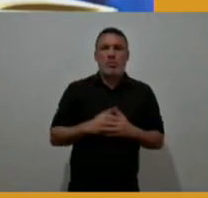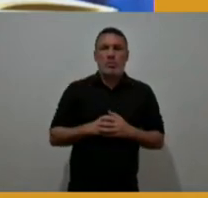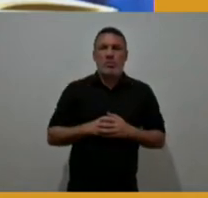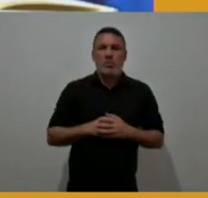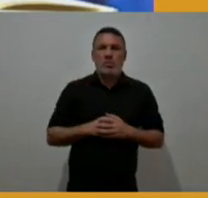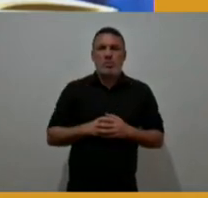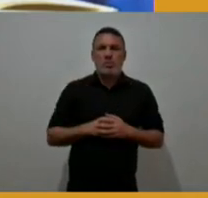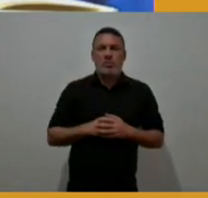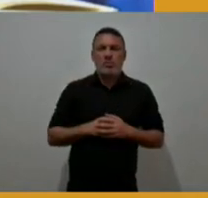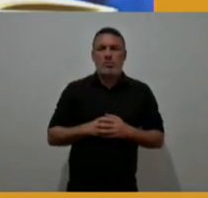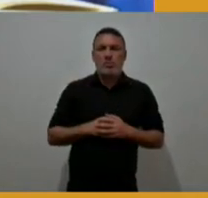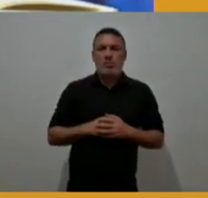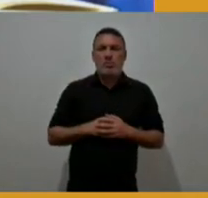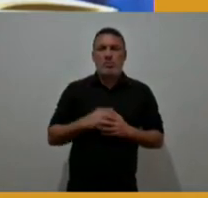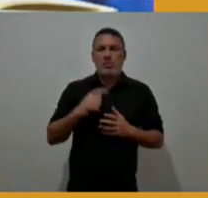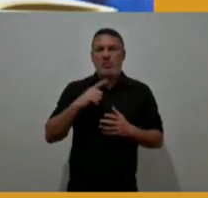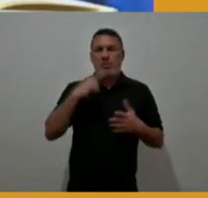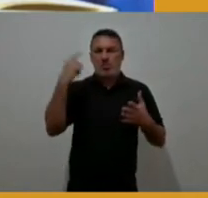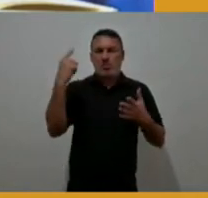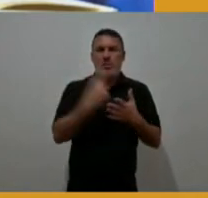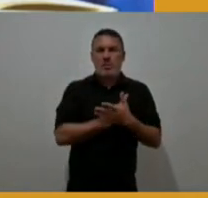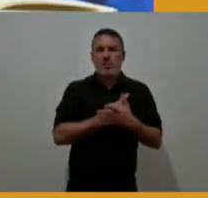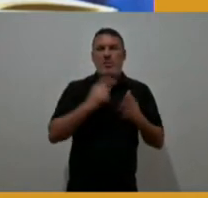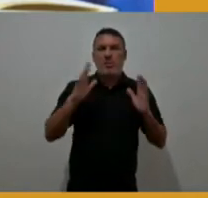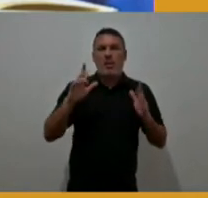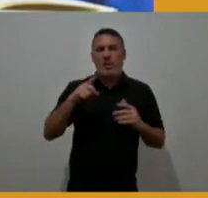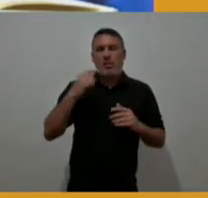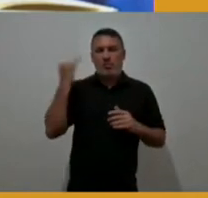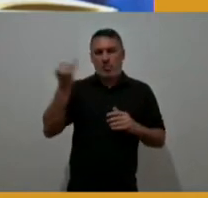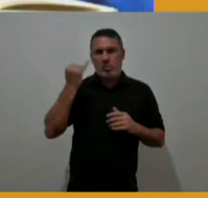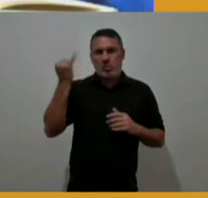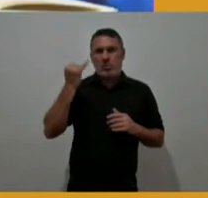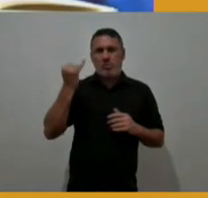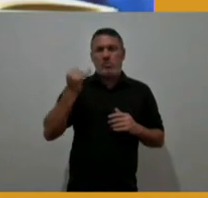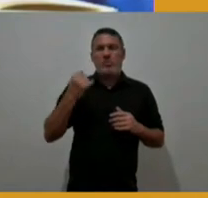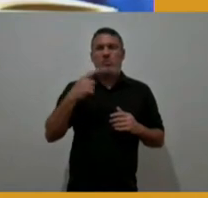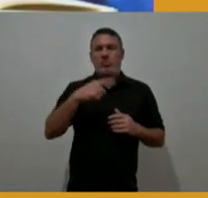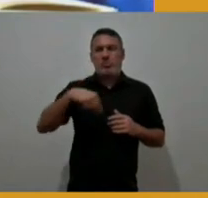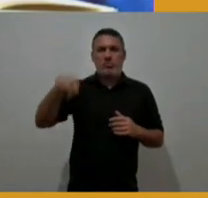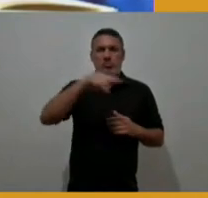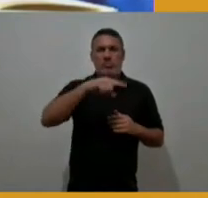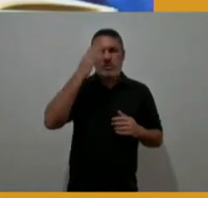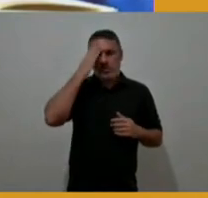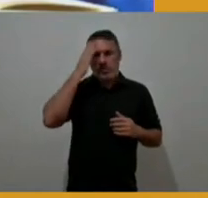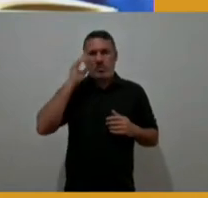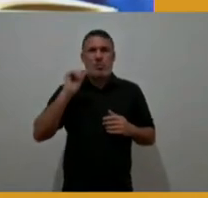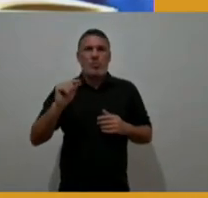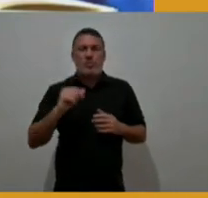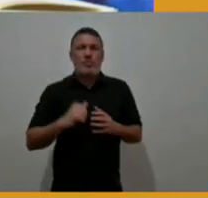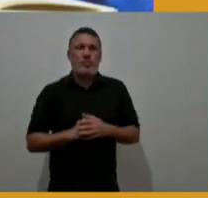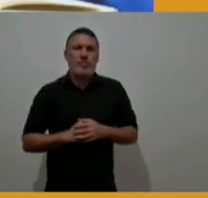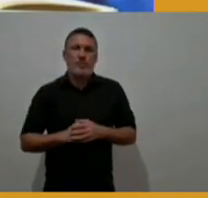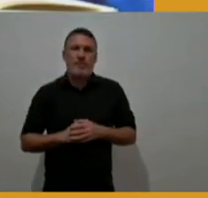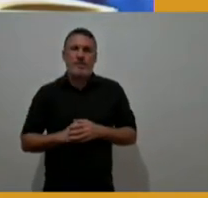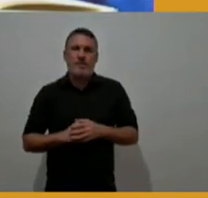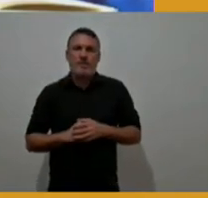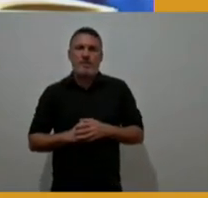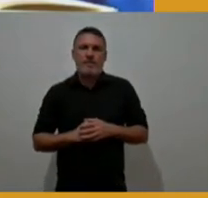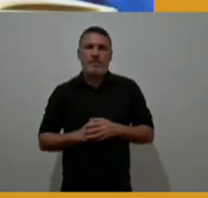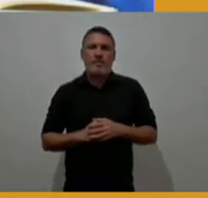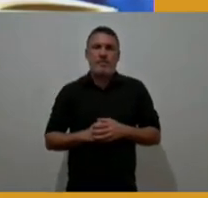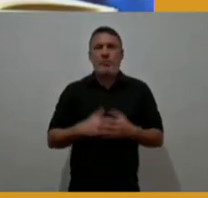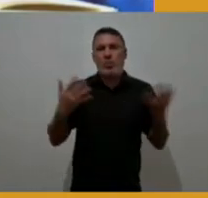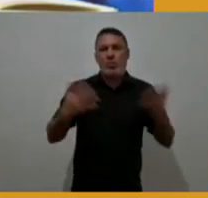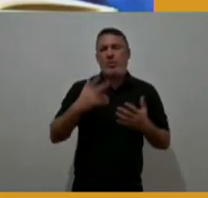na pergunta, mas que é importante ter presente. Hoje, você tem uma pseudo-contradição,